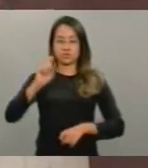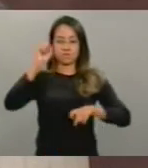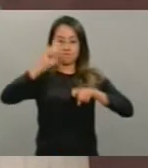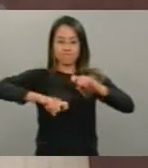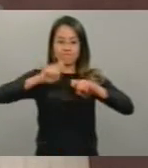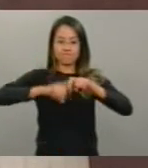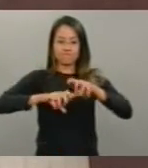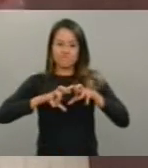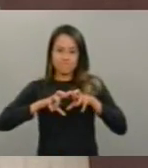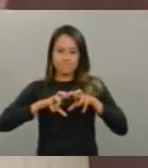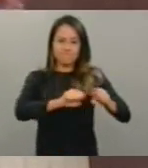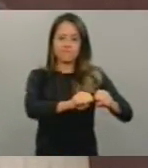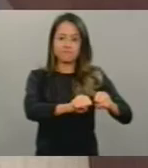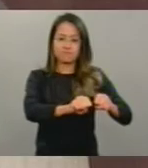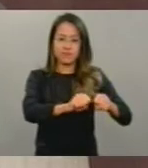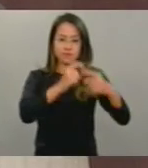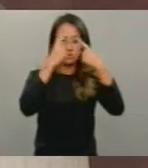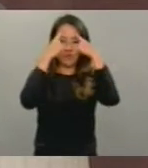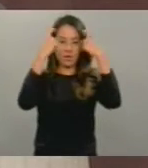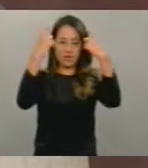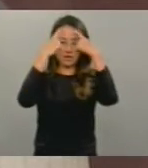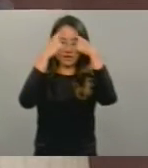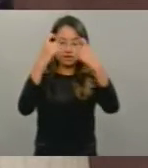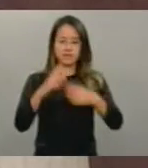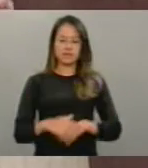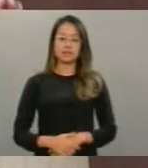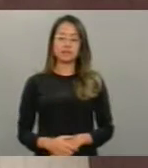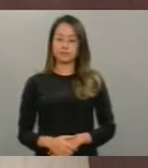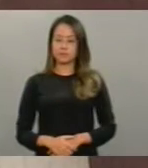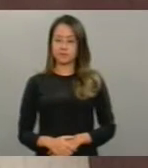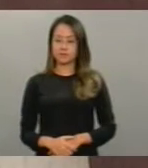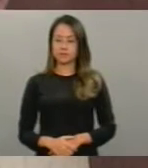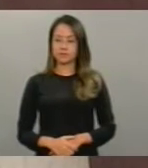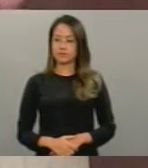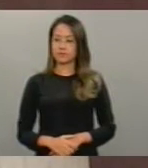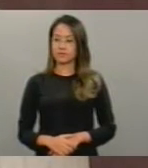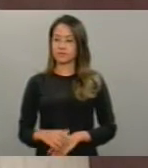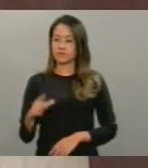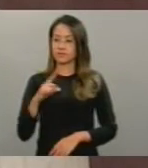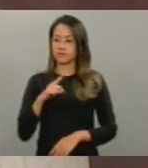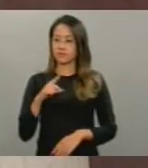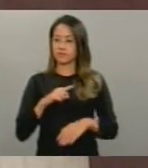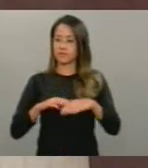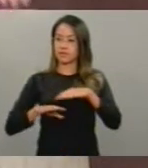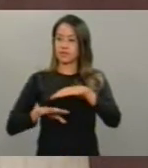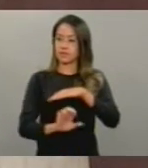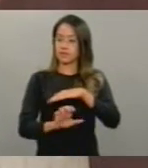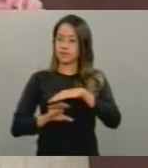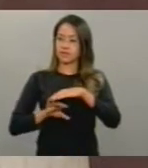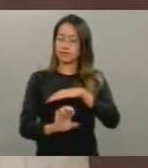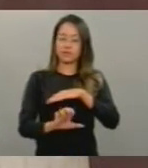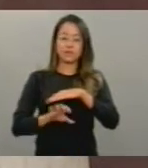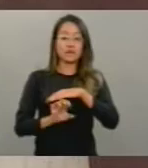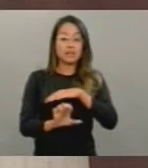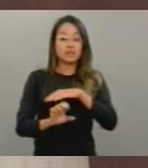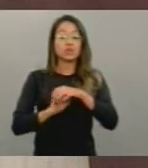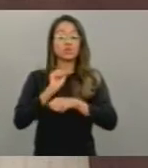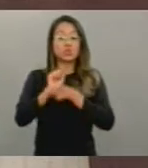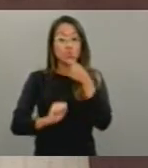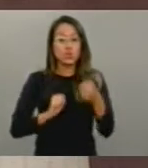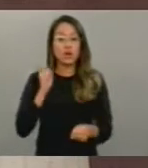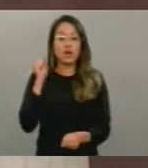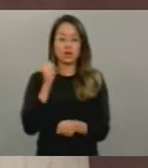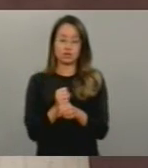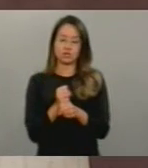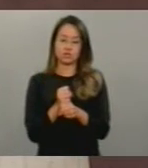é estuprada no Brasil a cada 10 minutos. São 53 mil estupros por ano. E